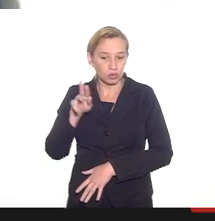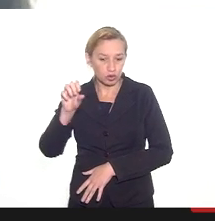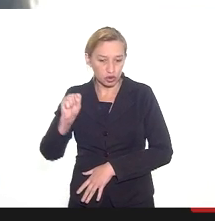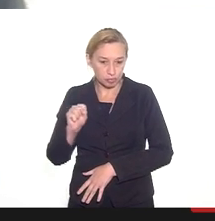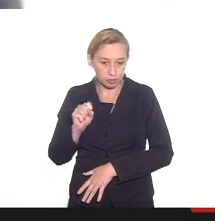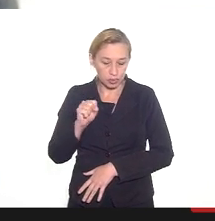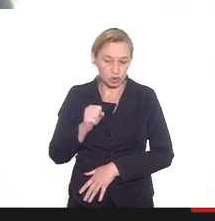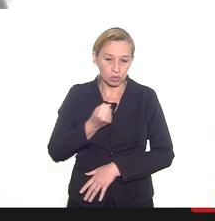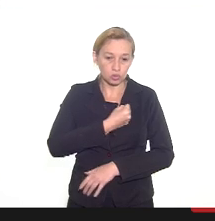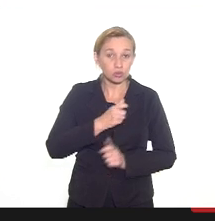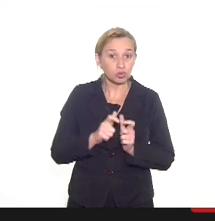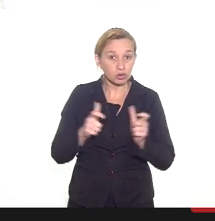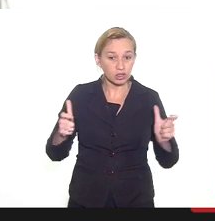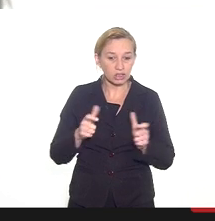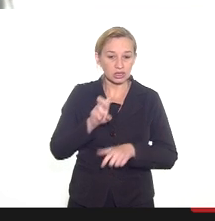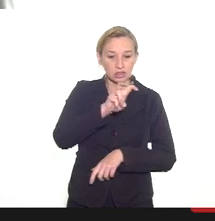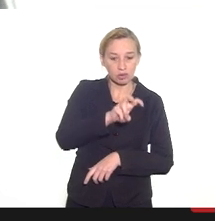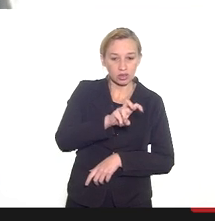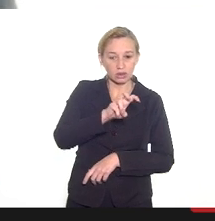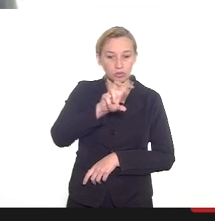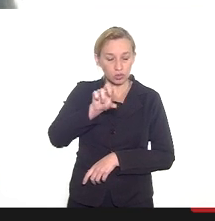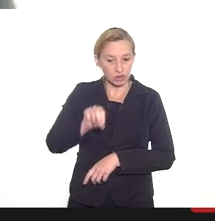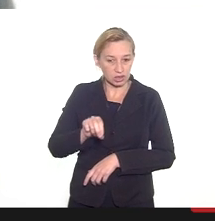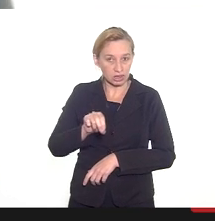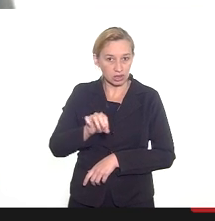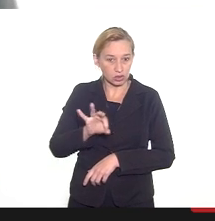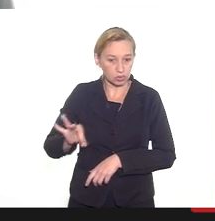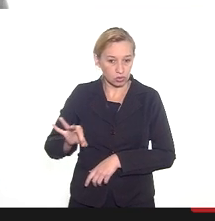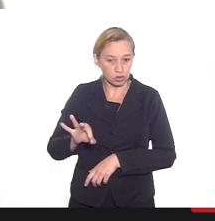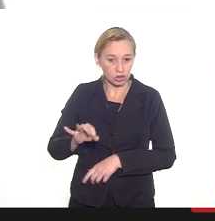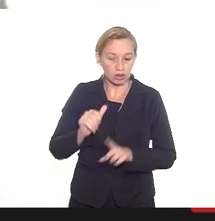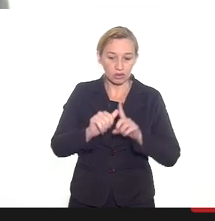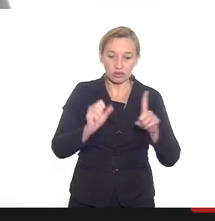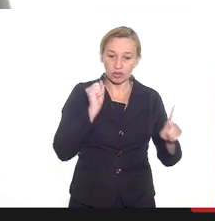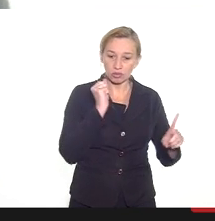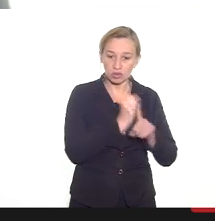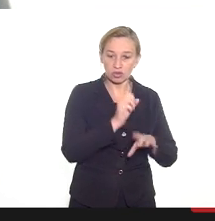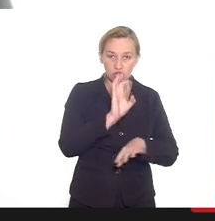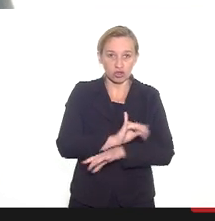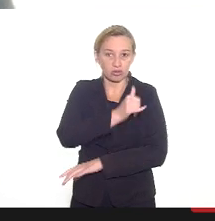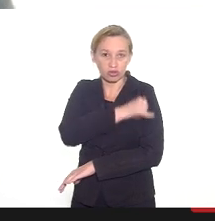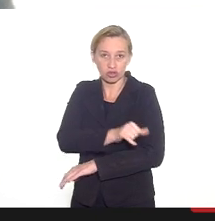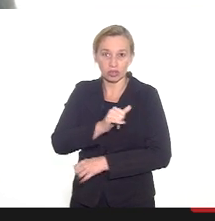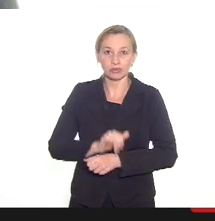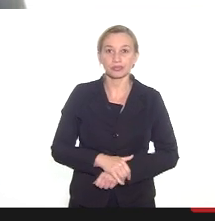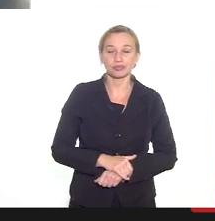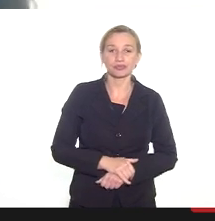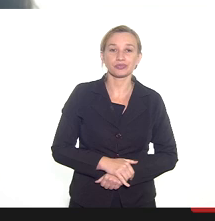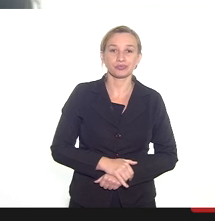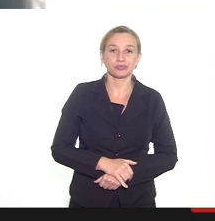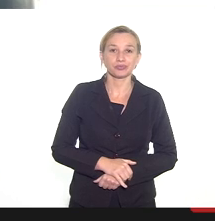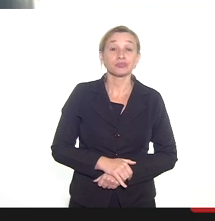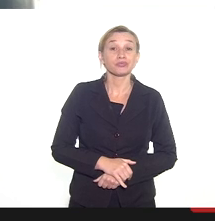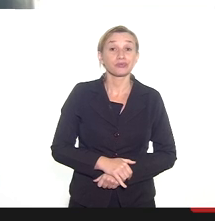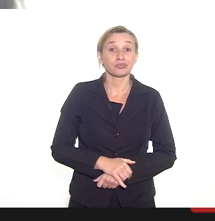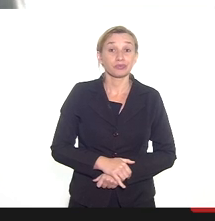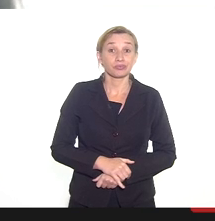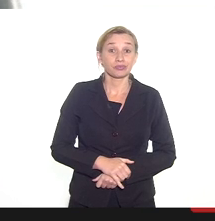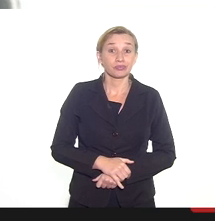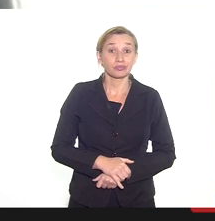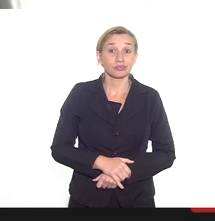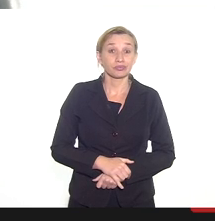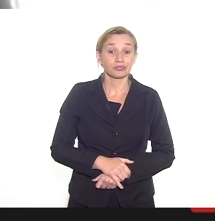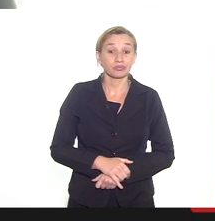um aumento de 50% de feminicídios no estado do Rio de Janeiro. E aí, já,